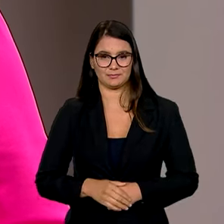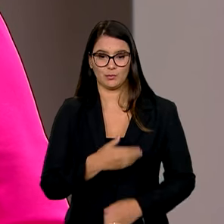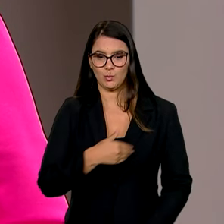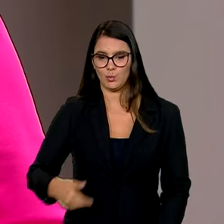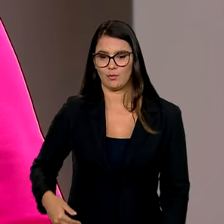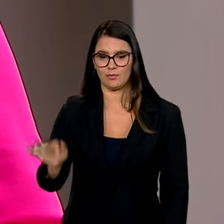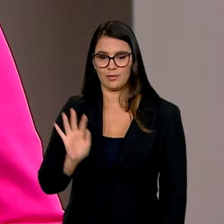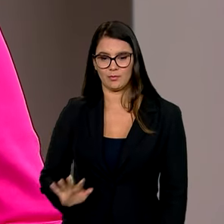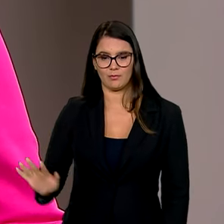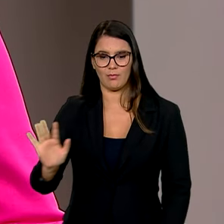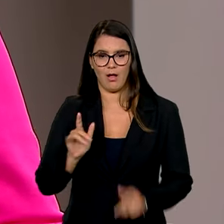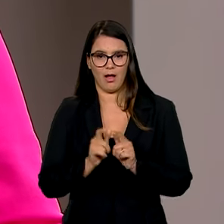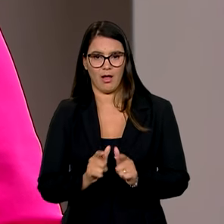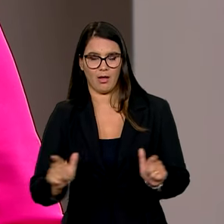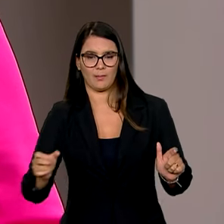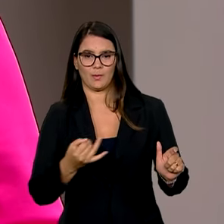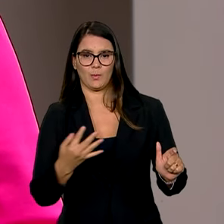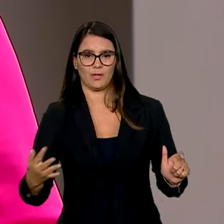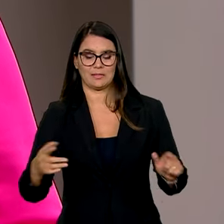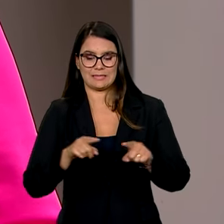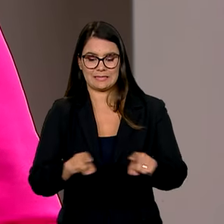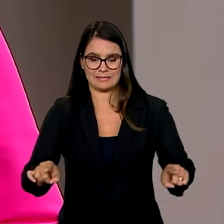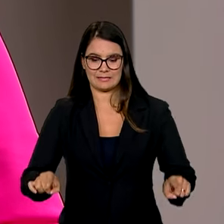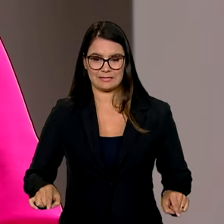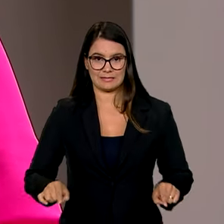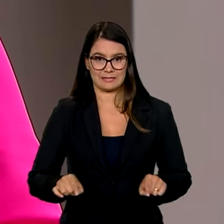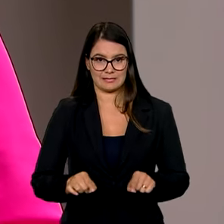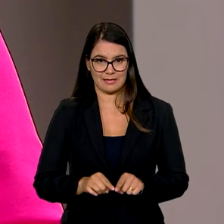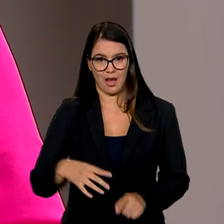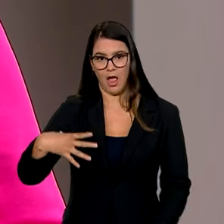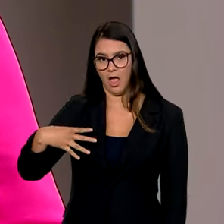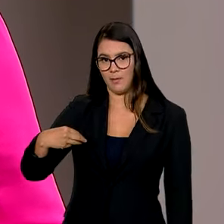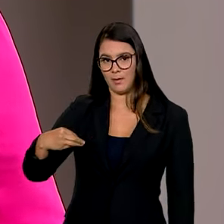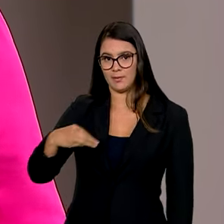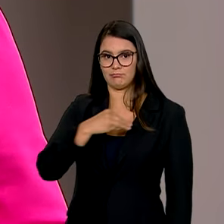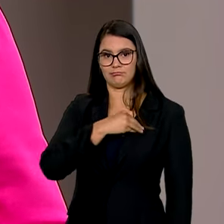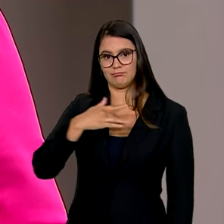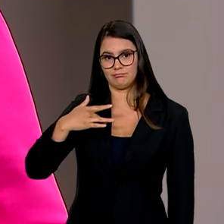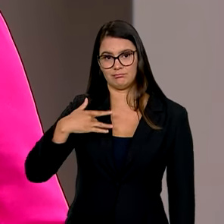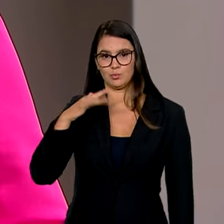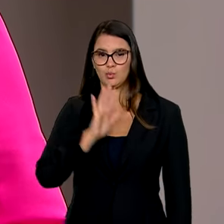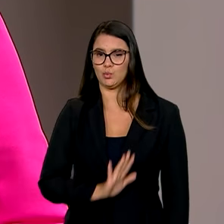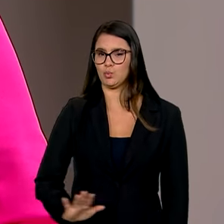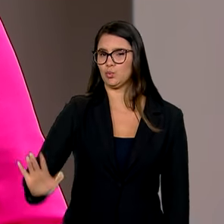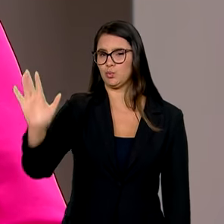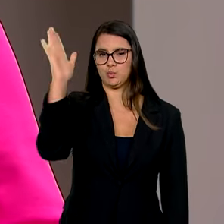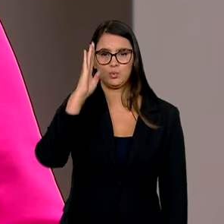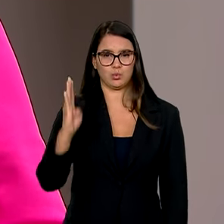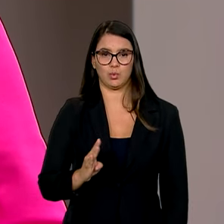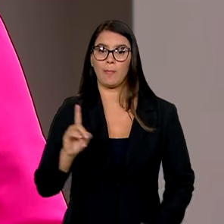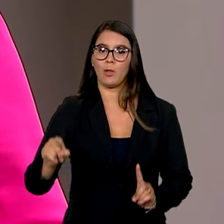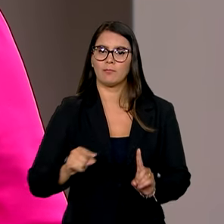O governo federal está ampliando o número de salas de amamentação em unidades básicas de saúde de todo o país. O